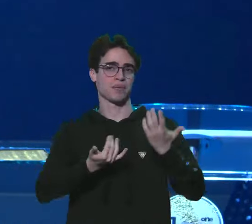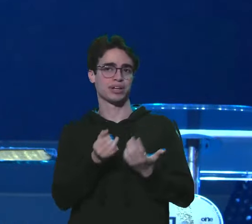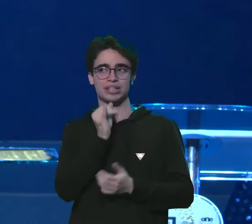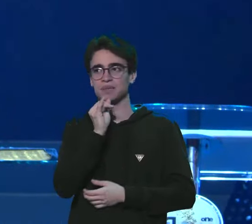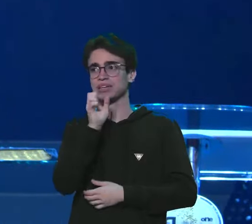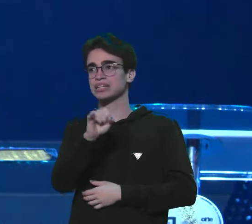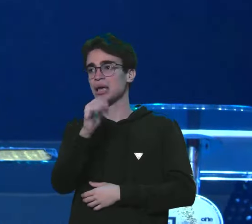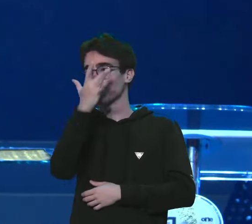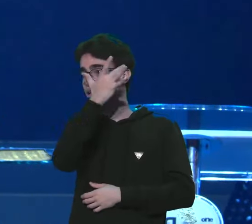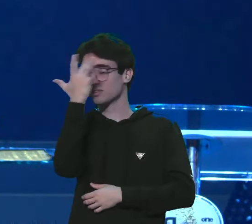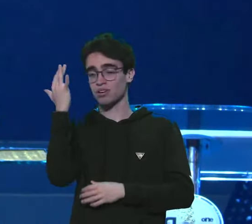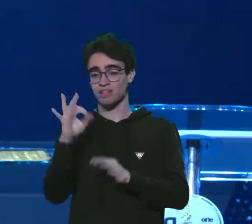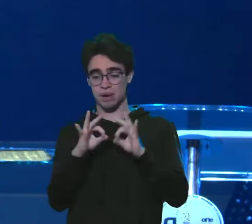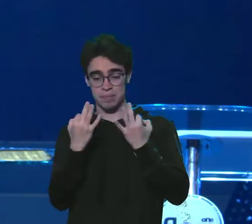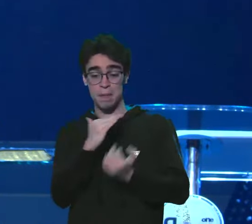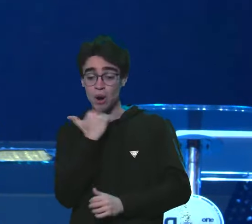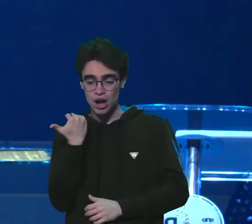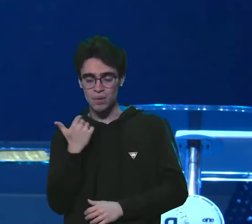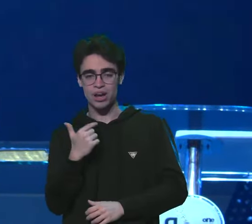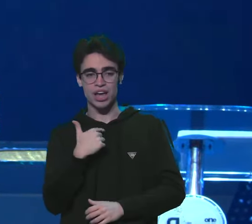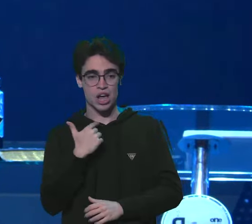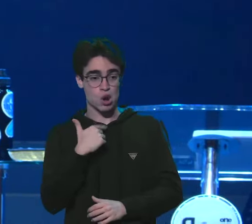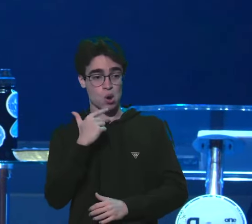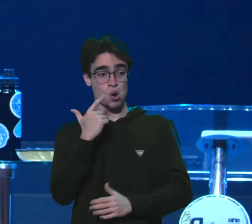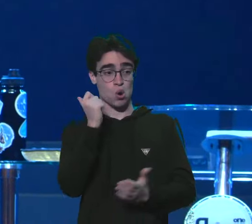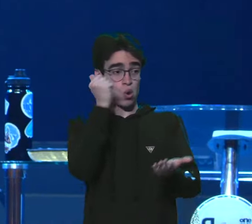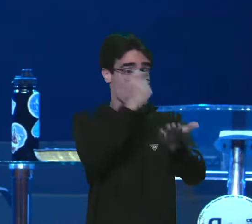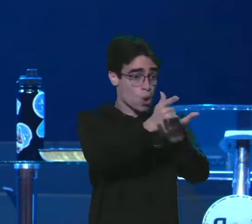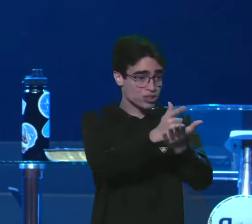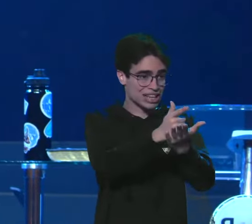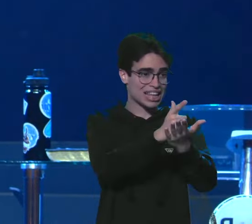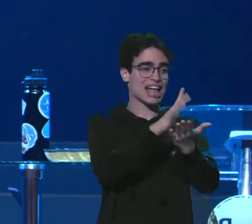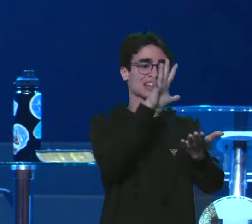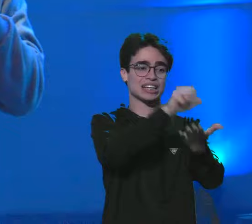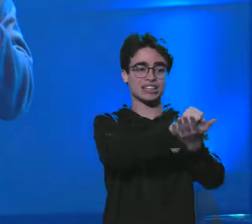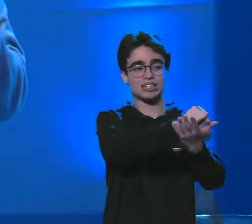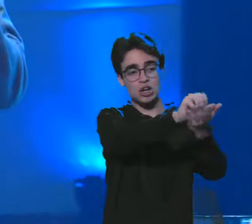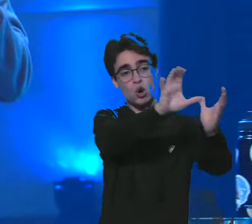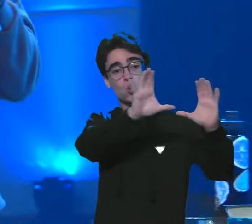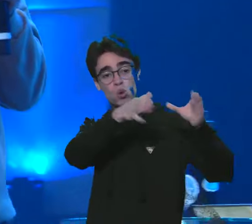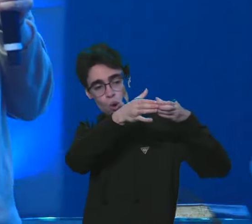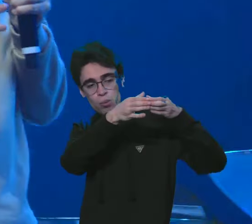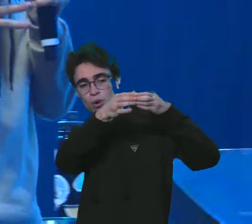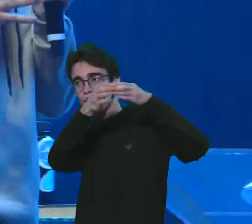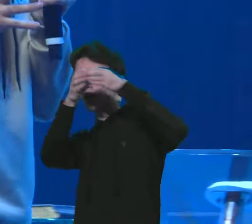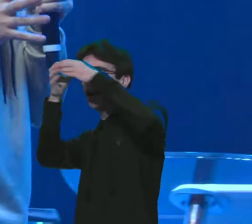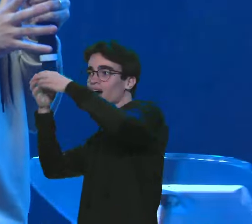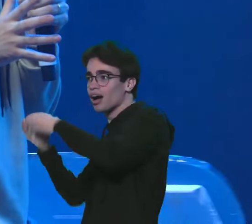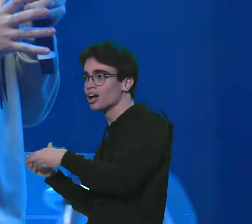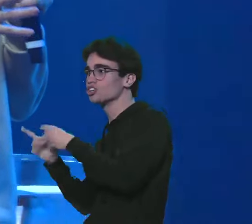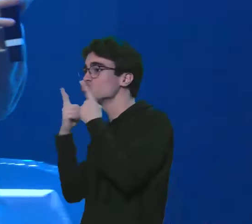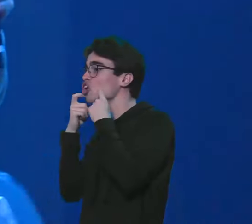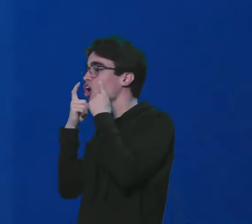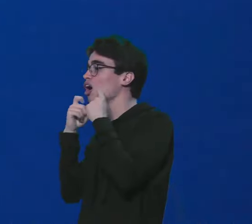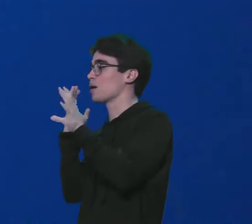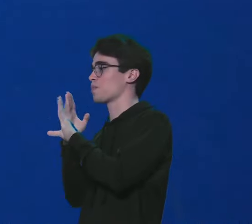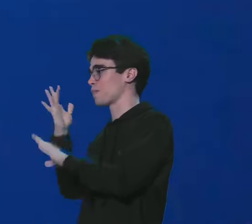querido, você contratava uma banda que ia chorar a morte do seu ente querido. Imagina só, a cultura é um negócio muito louco,